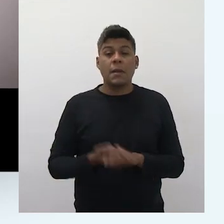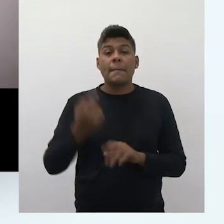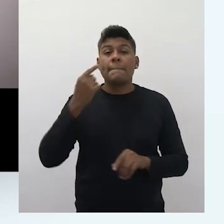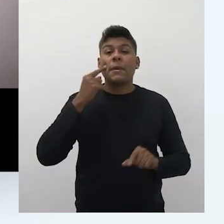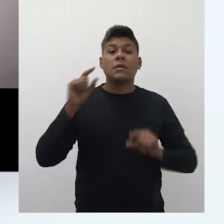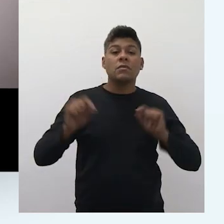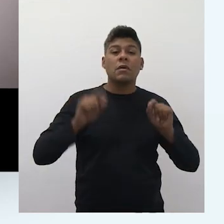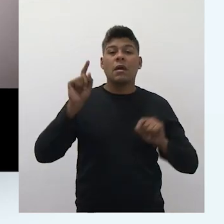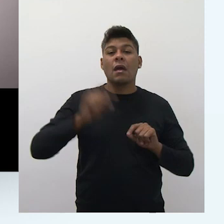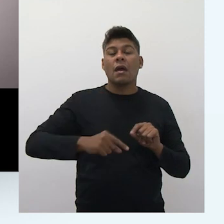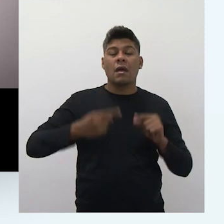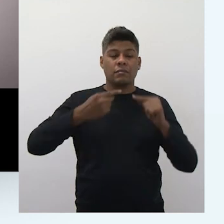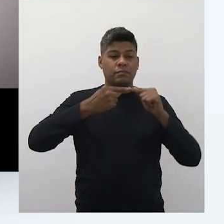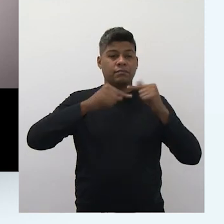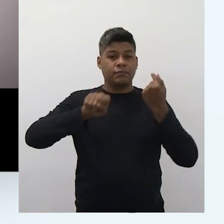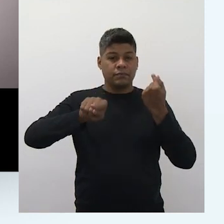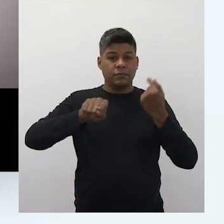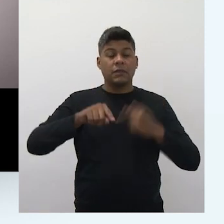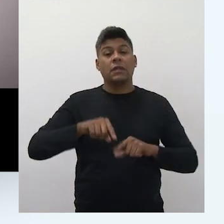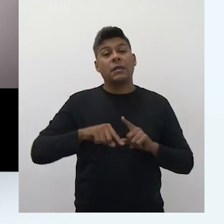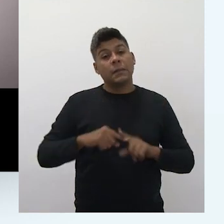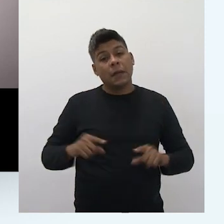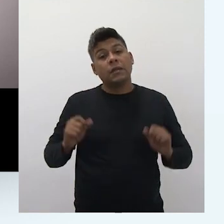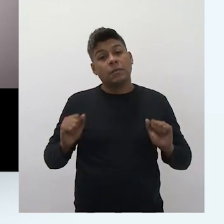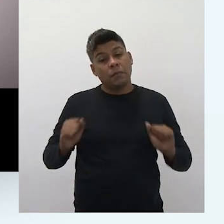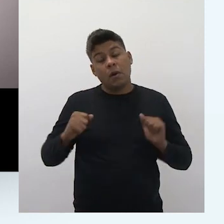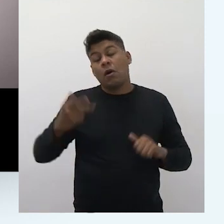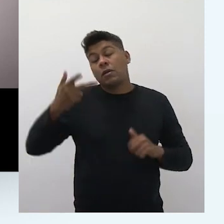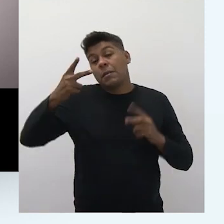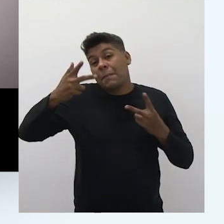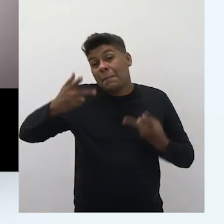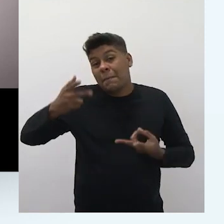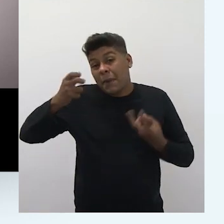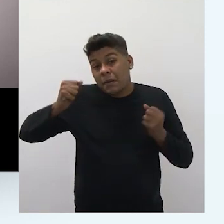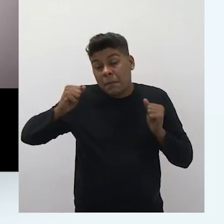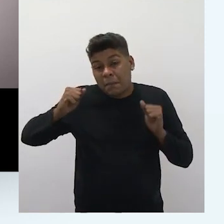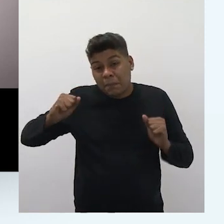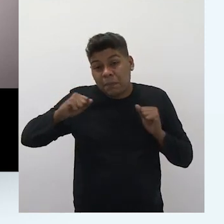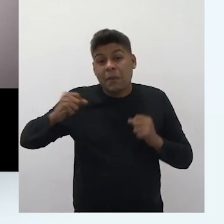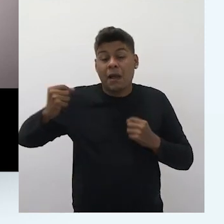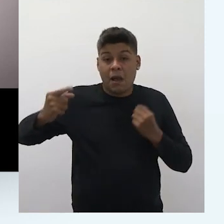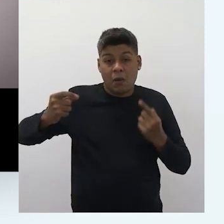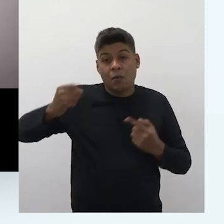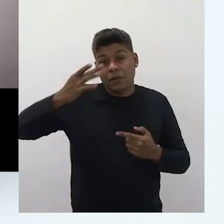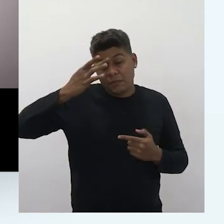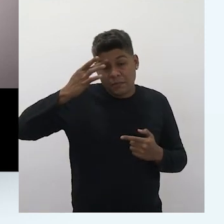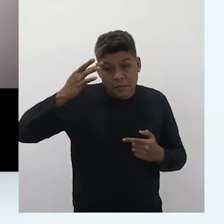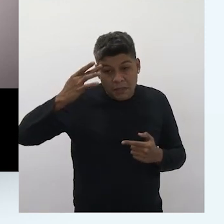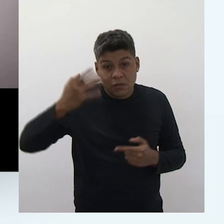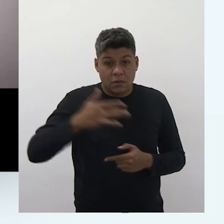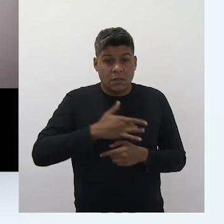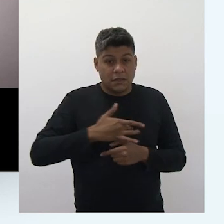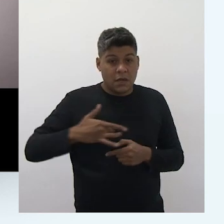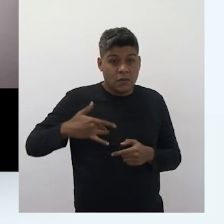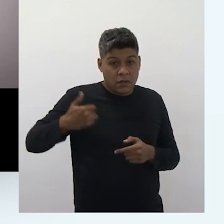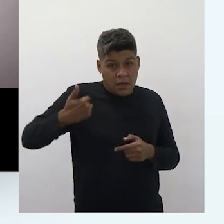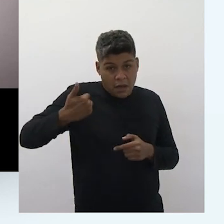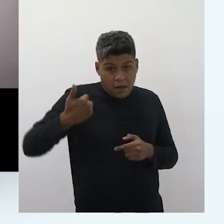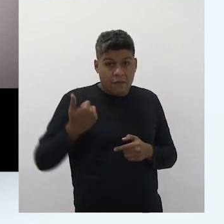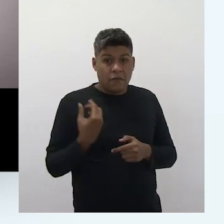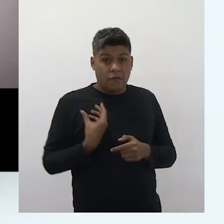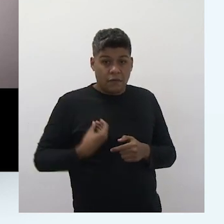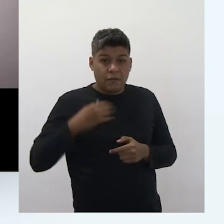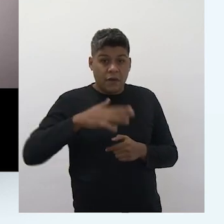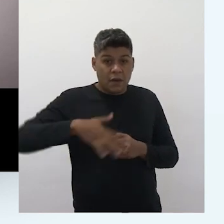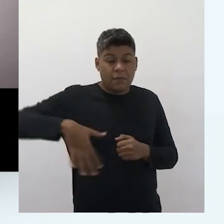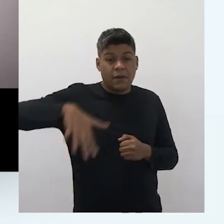que é contraditório, embora possa até parecer possível para alguns uma pessoa ser saudável quando vive num